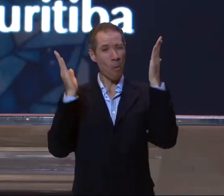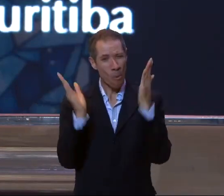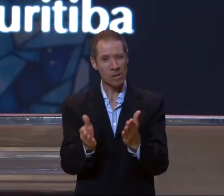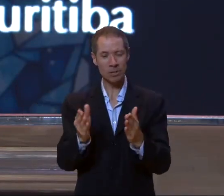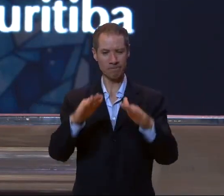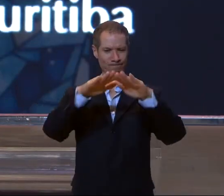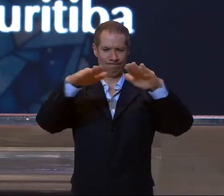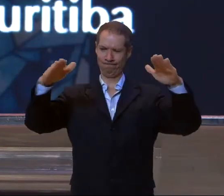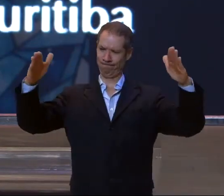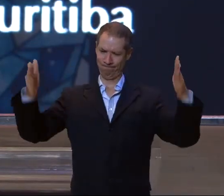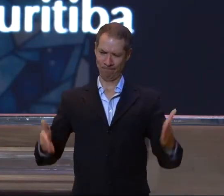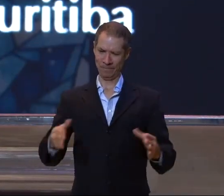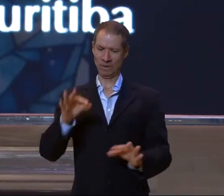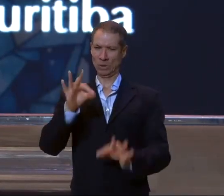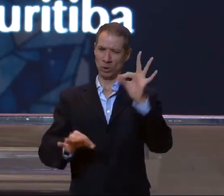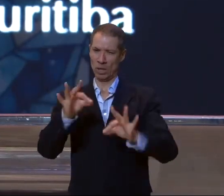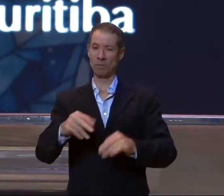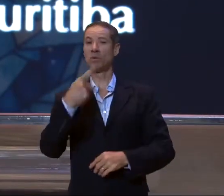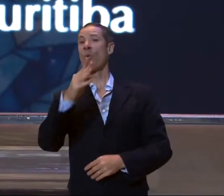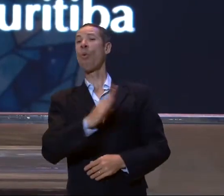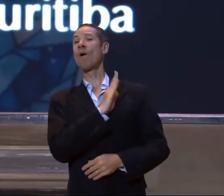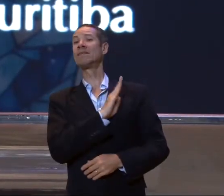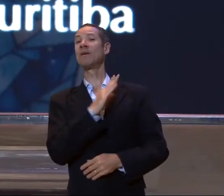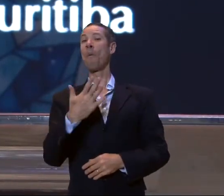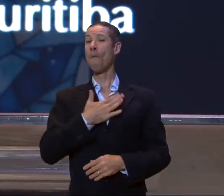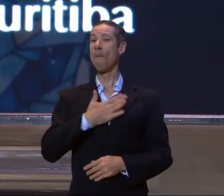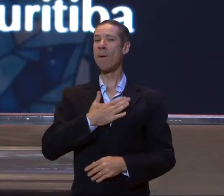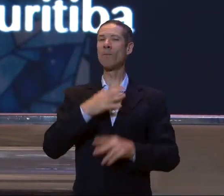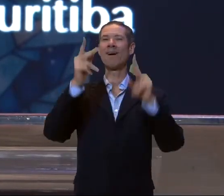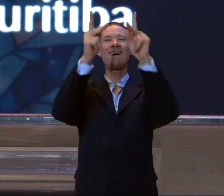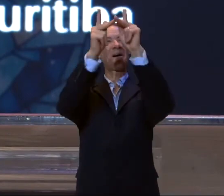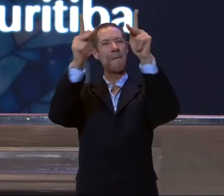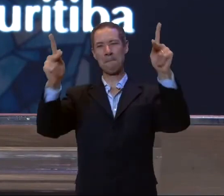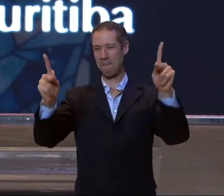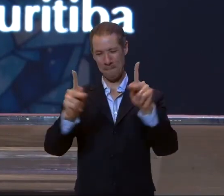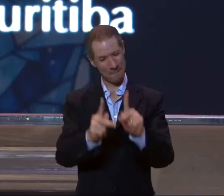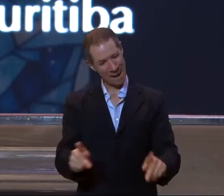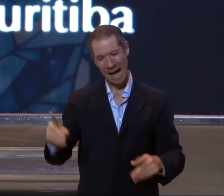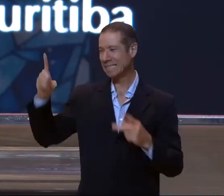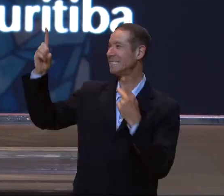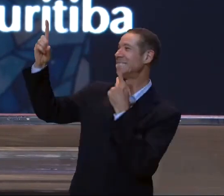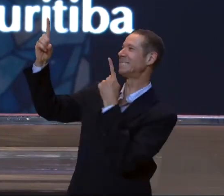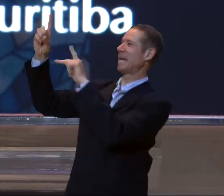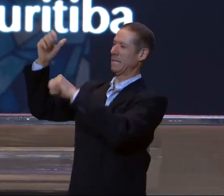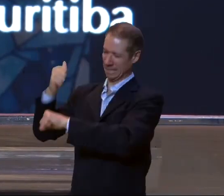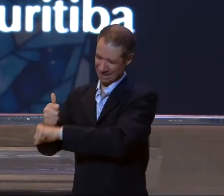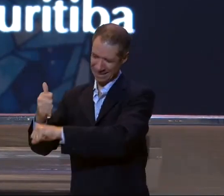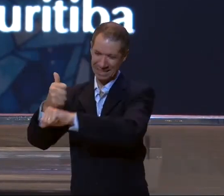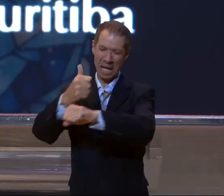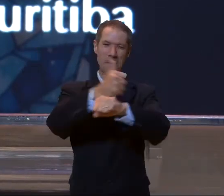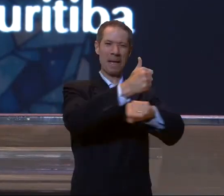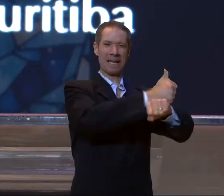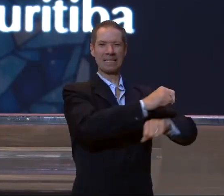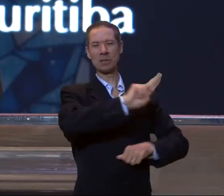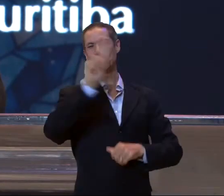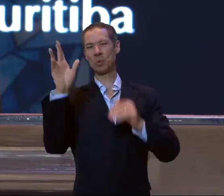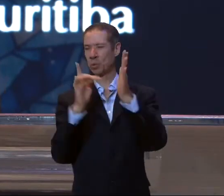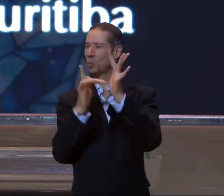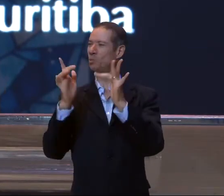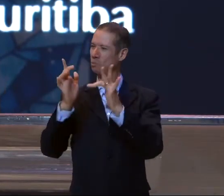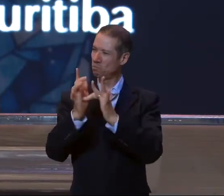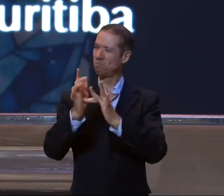no tribunal do teu coração, do meu coração, que a paz de Deus se estabeleça em nome de